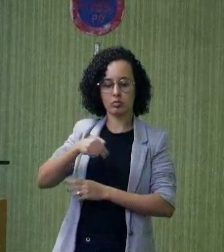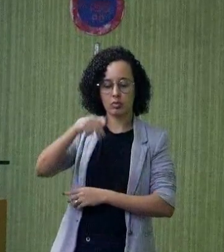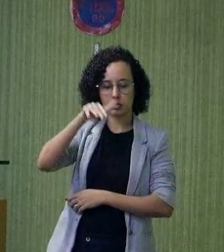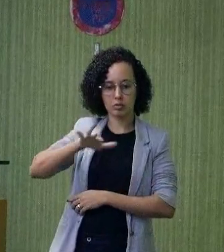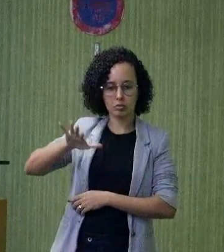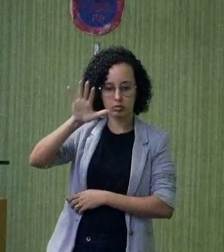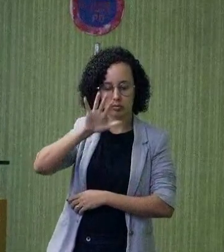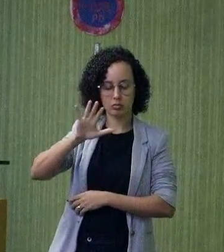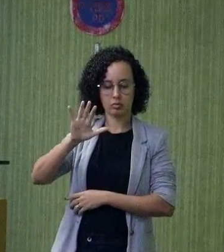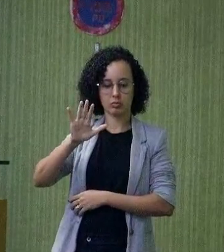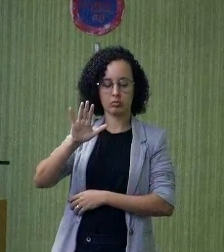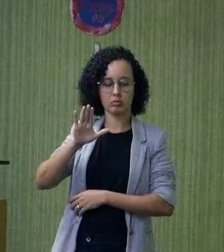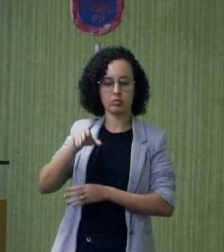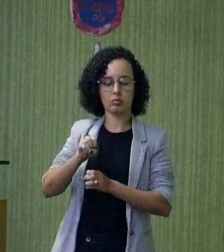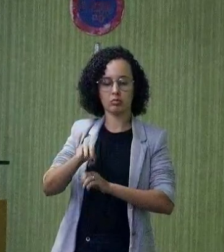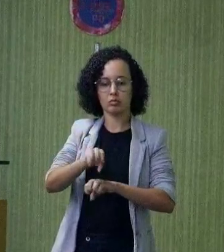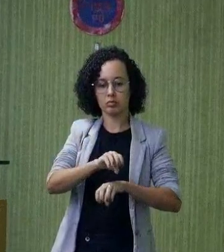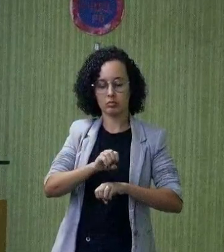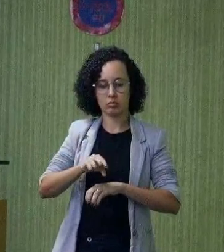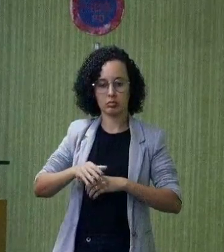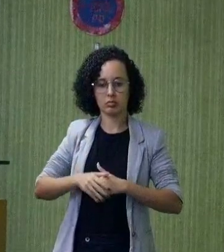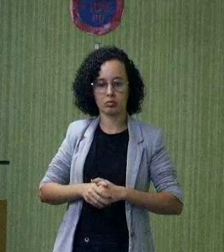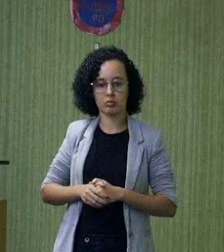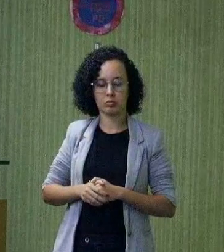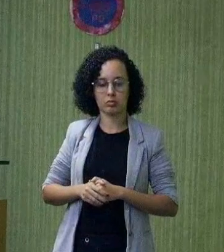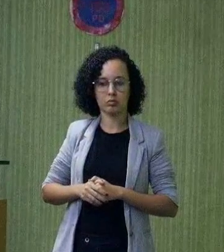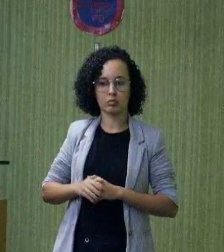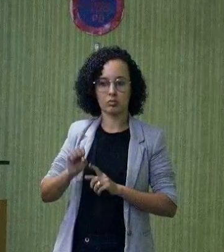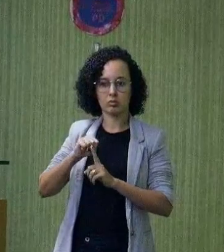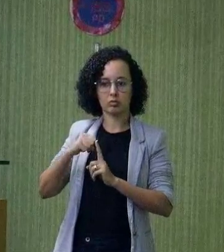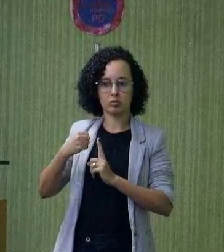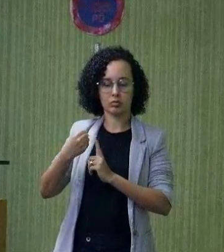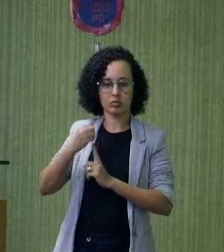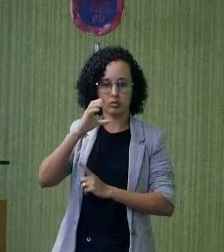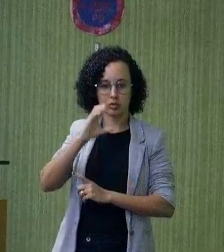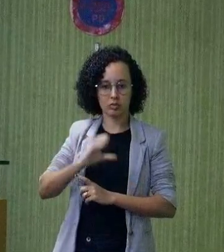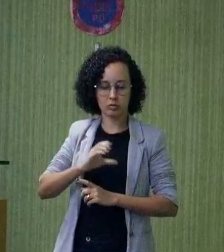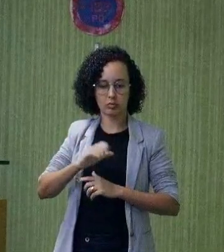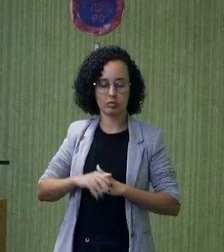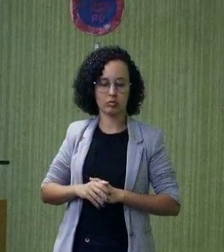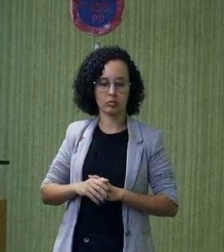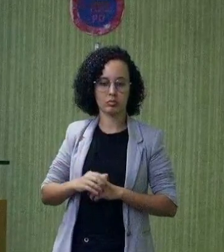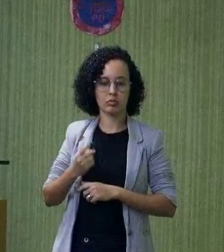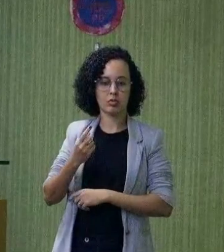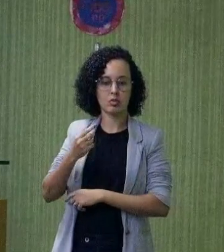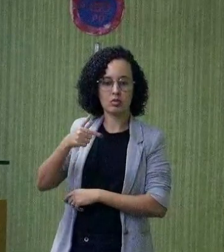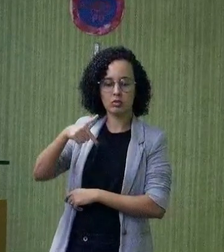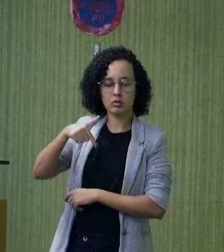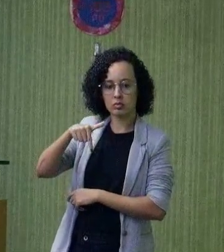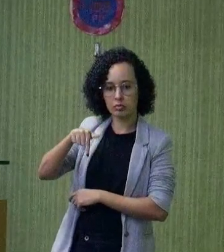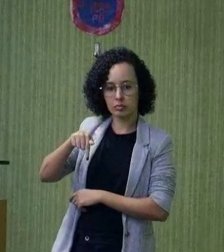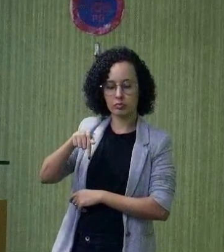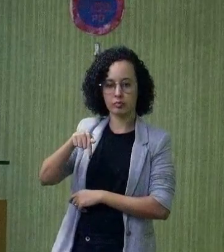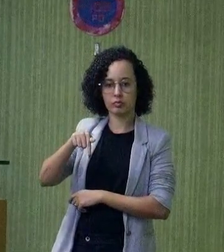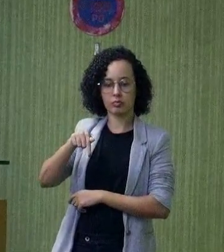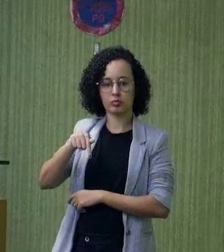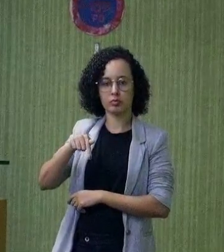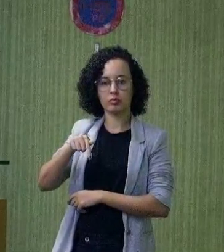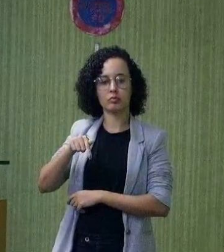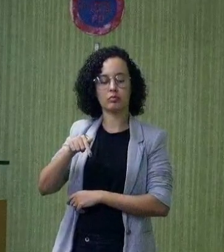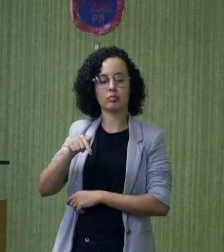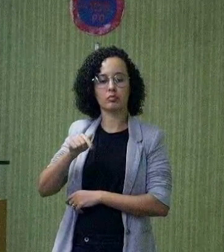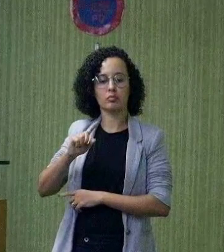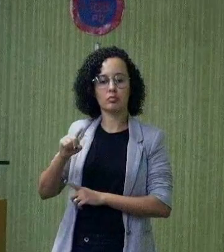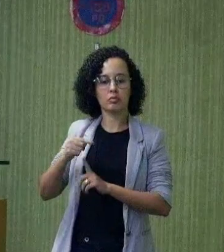aí de 64 organizações governamentais da sociedade civil então eram 17 entidades aqui eh mais as